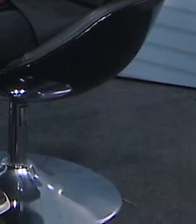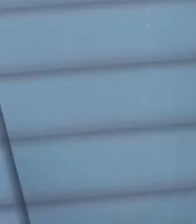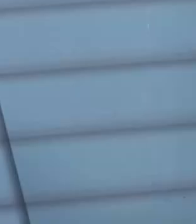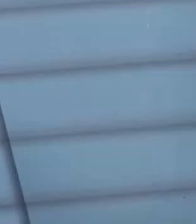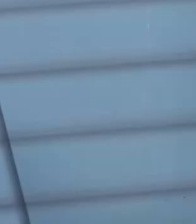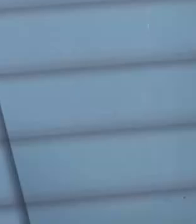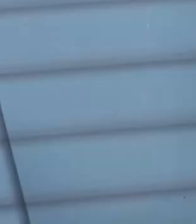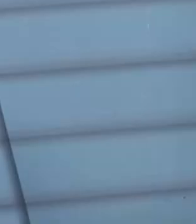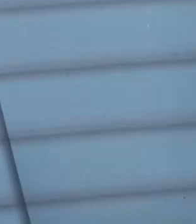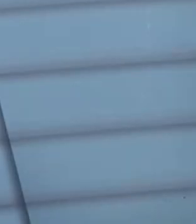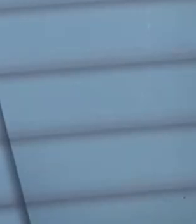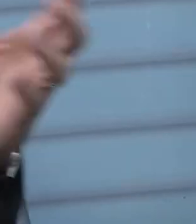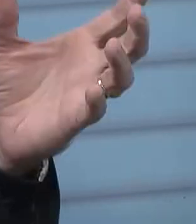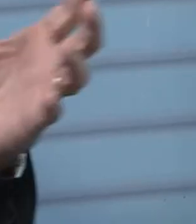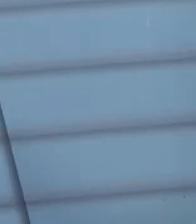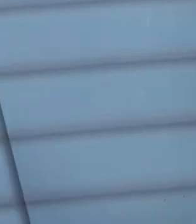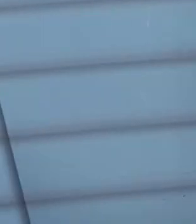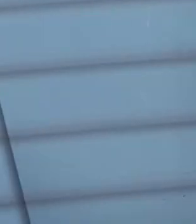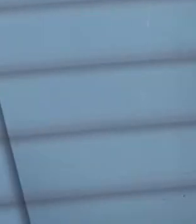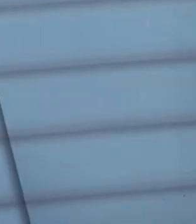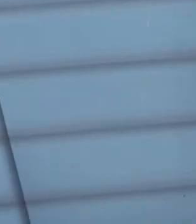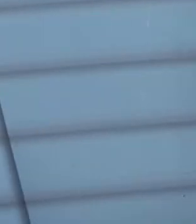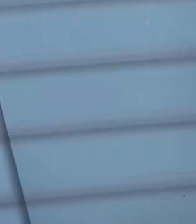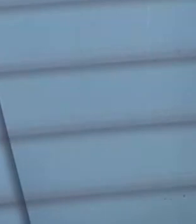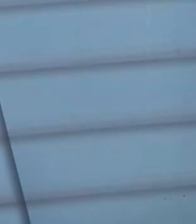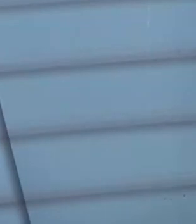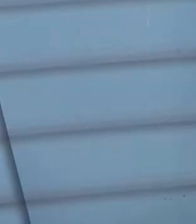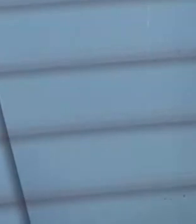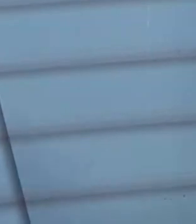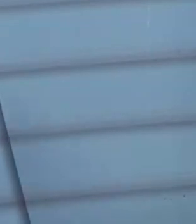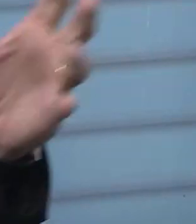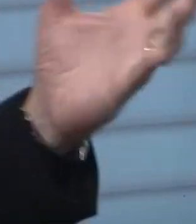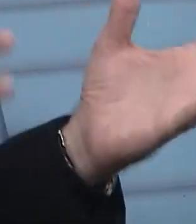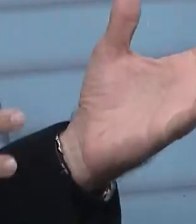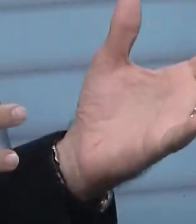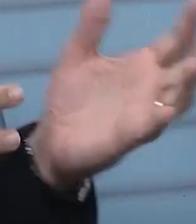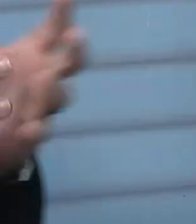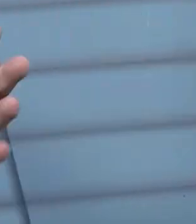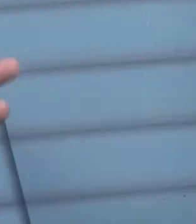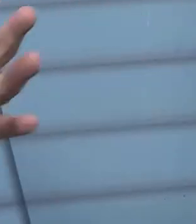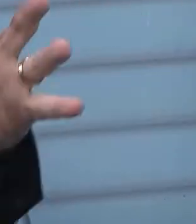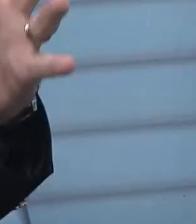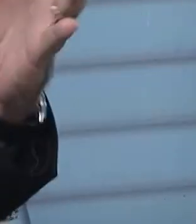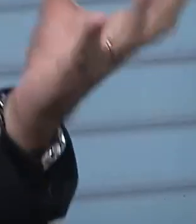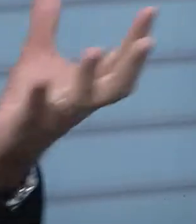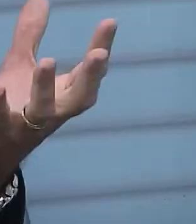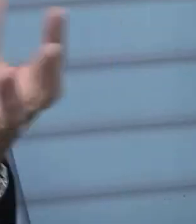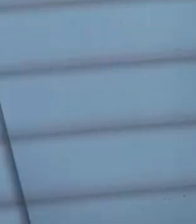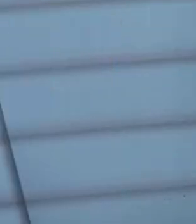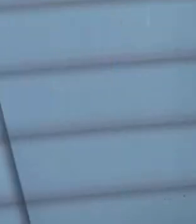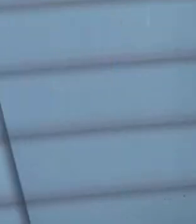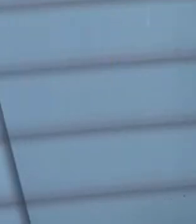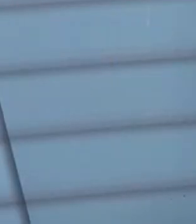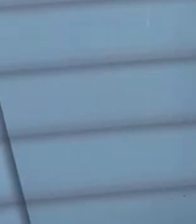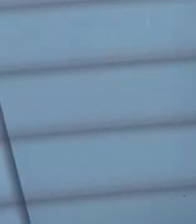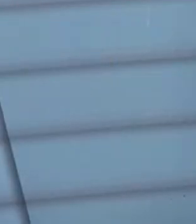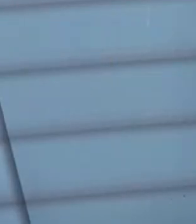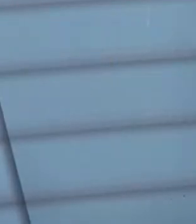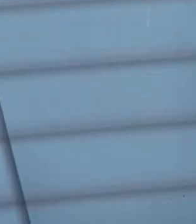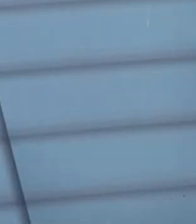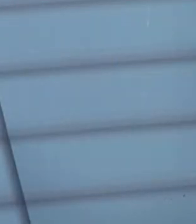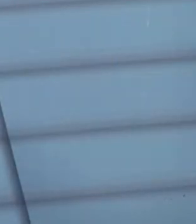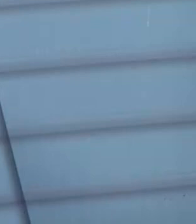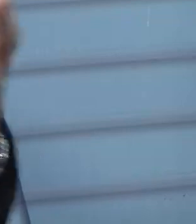ele aqui, enquanto secretário executivo da SEDET, né? Ele, a partir até de um já dentro da visão do Salário